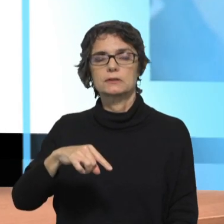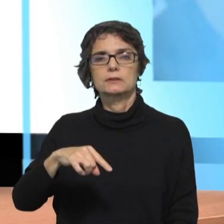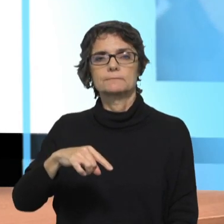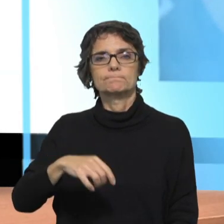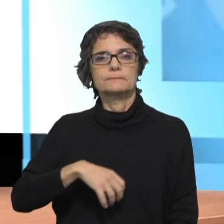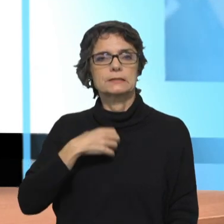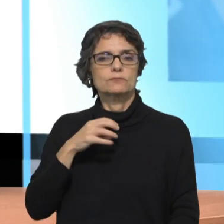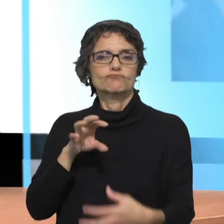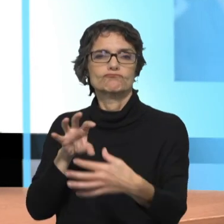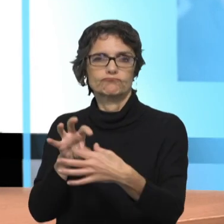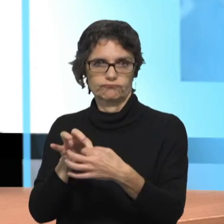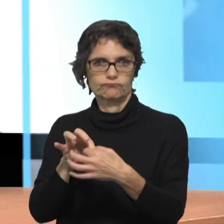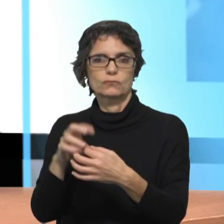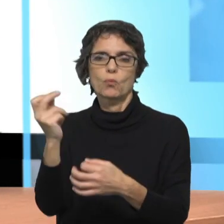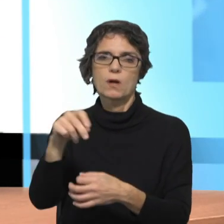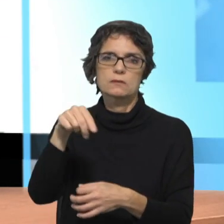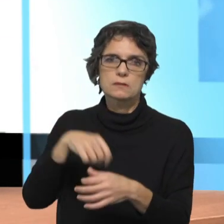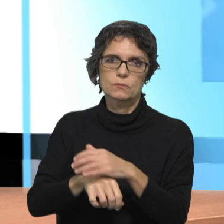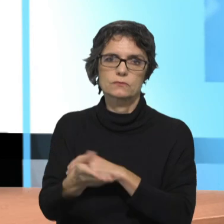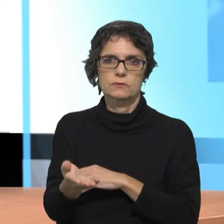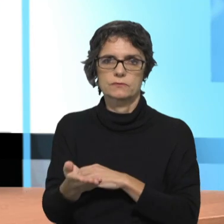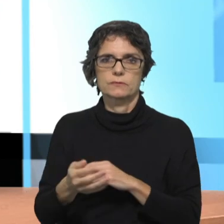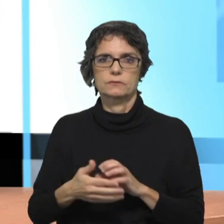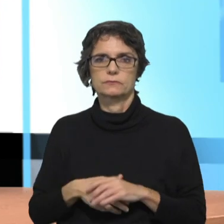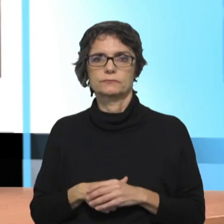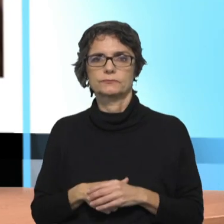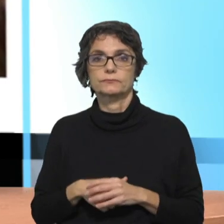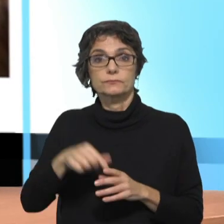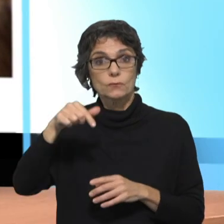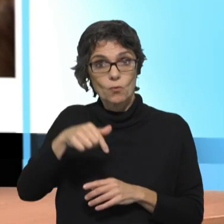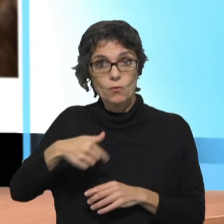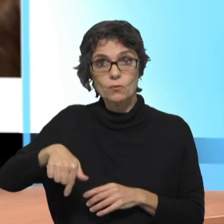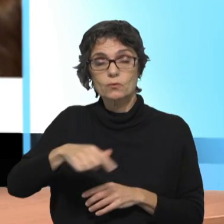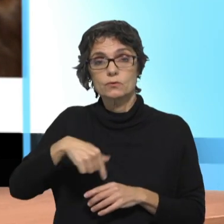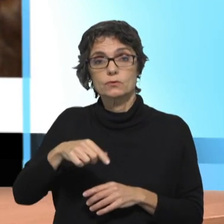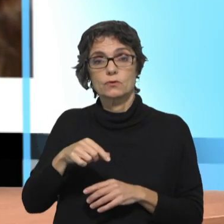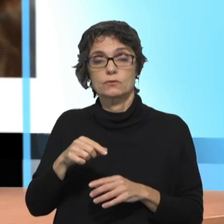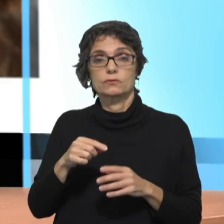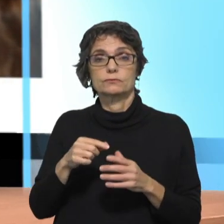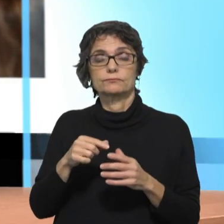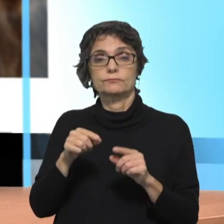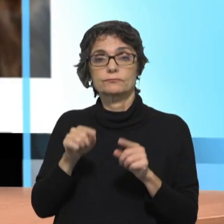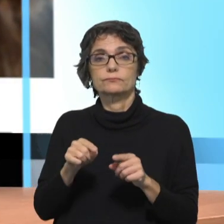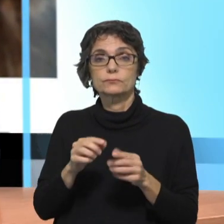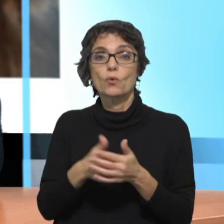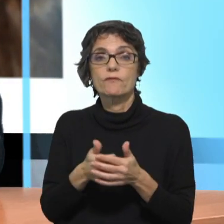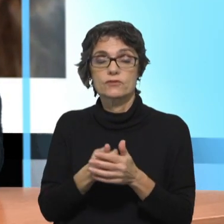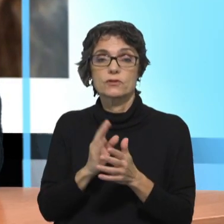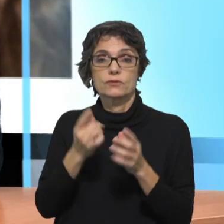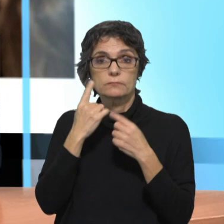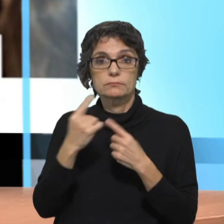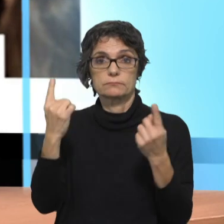a esse acontecimento. Hoje, e de forma particular, vamos recuperar o Evangelho que já foi